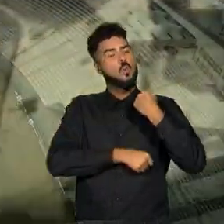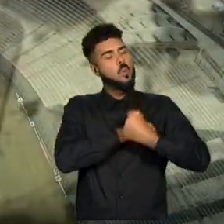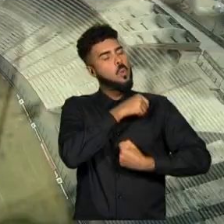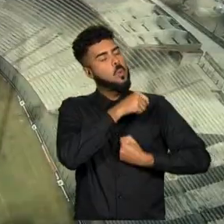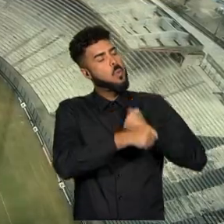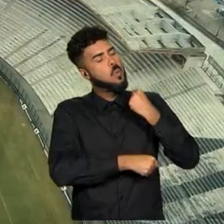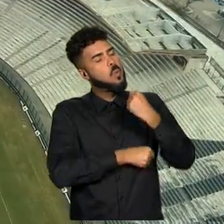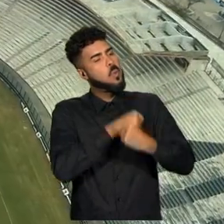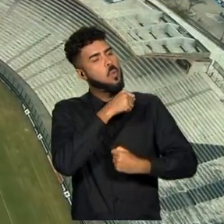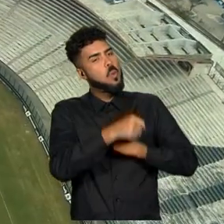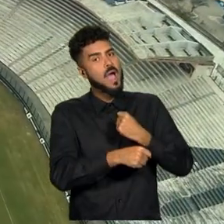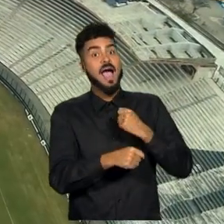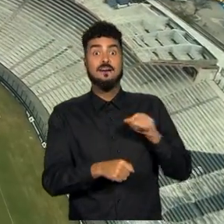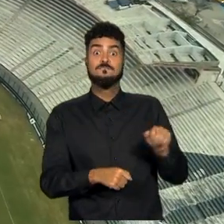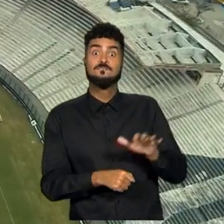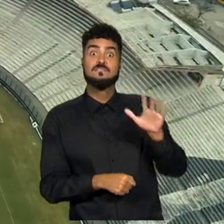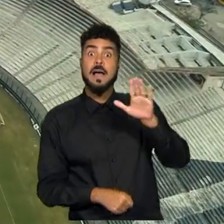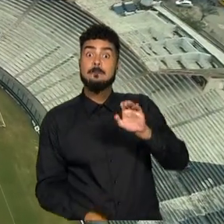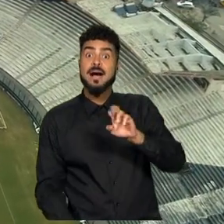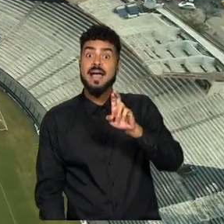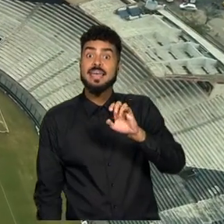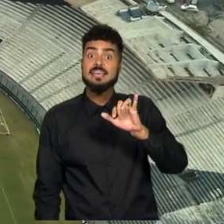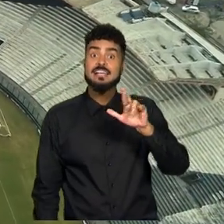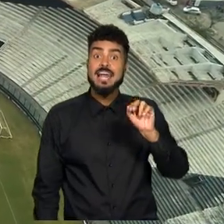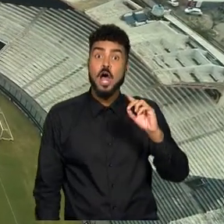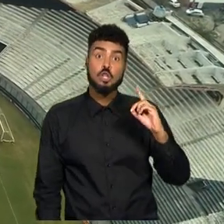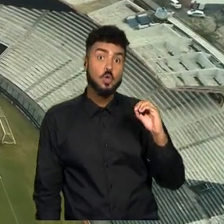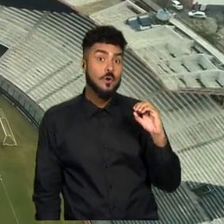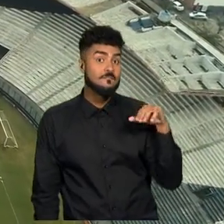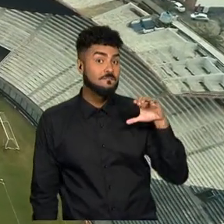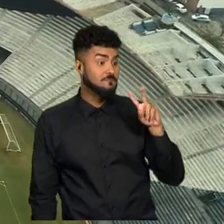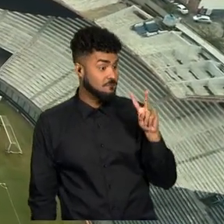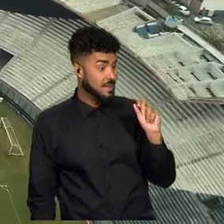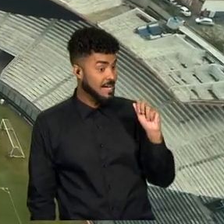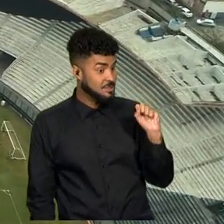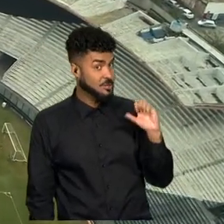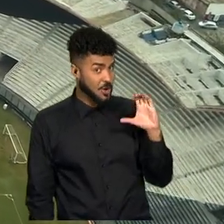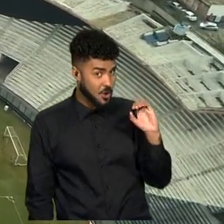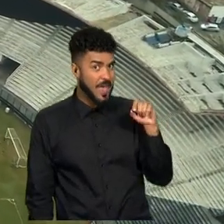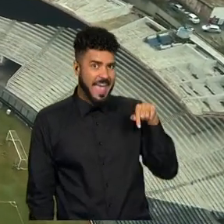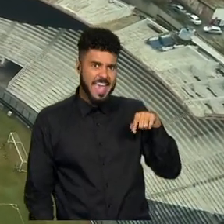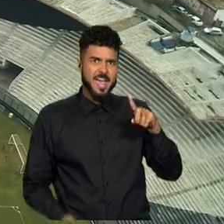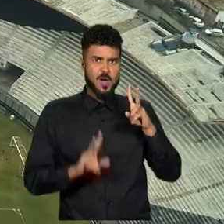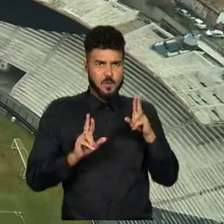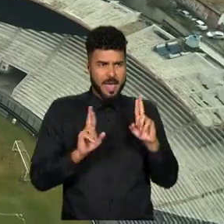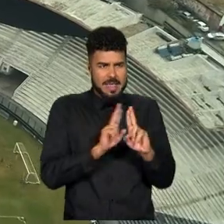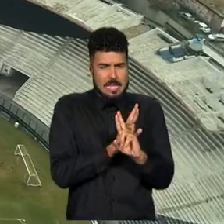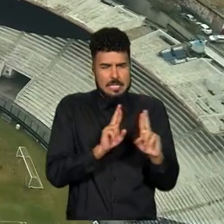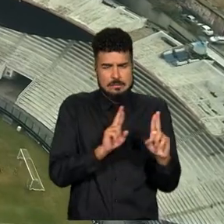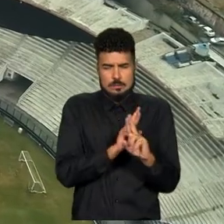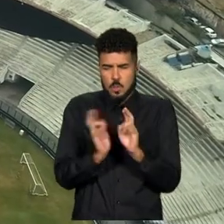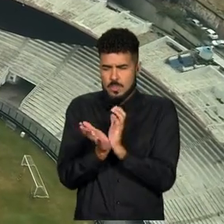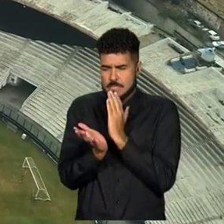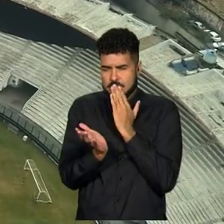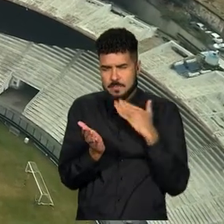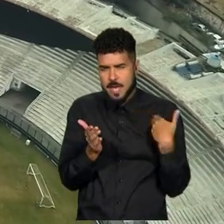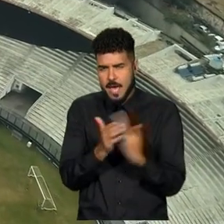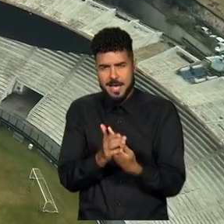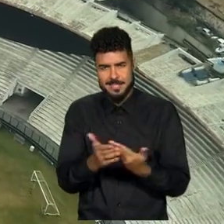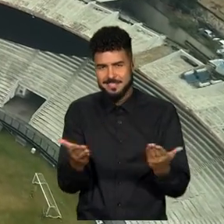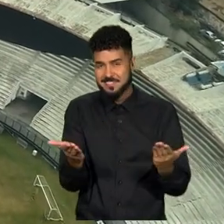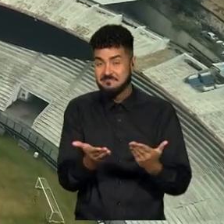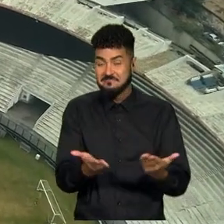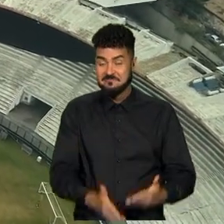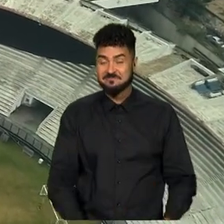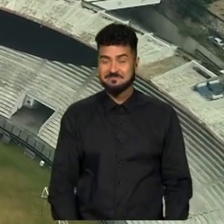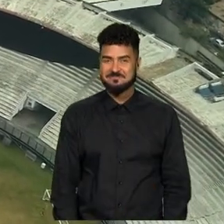e cresceu a comunidade da Barreira do Vasco, local que mantém estreita relação com o clube até hoje.